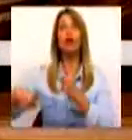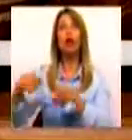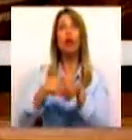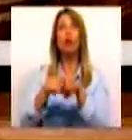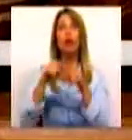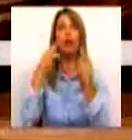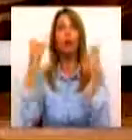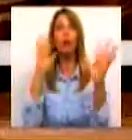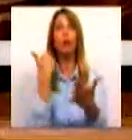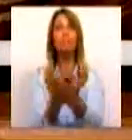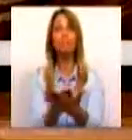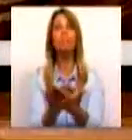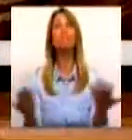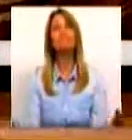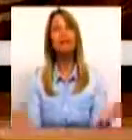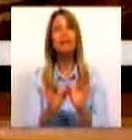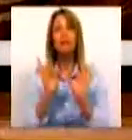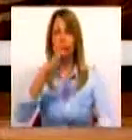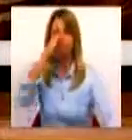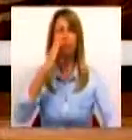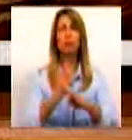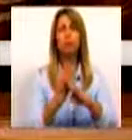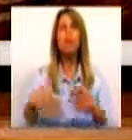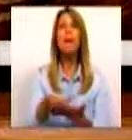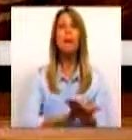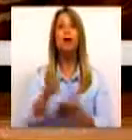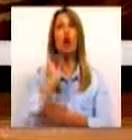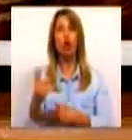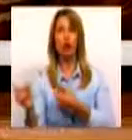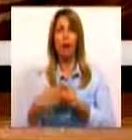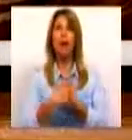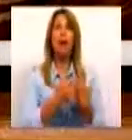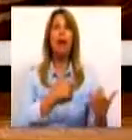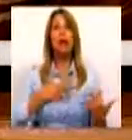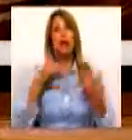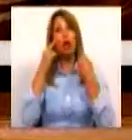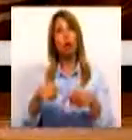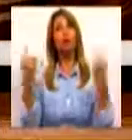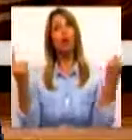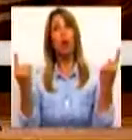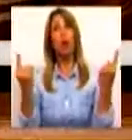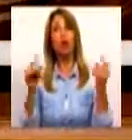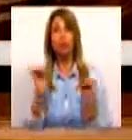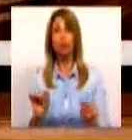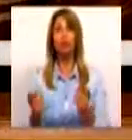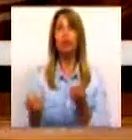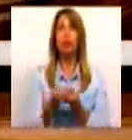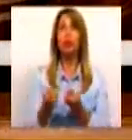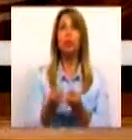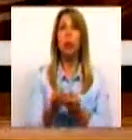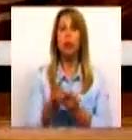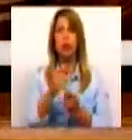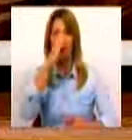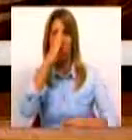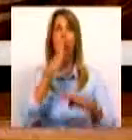trouxe, assim como a determinação assente na parceria das entidades públicas, cuja proximidade e